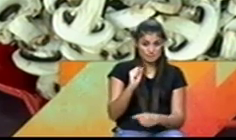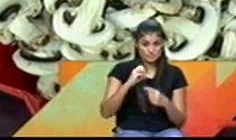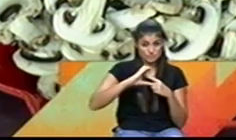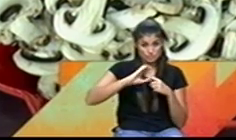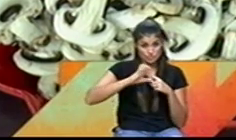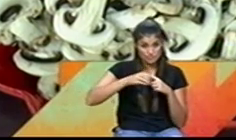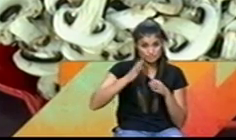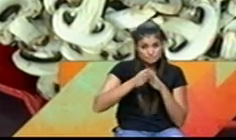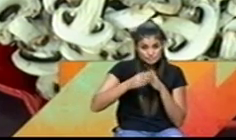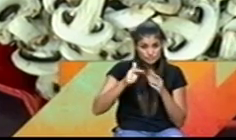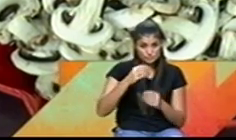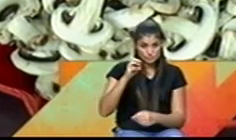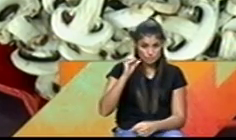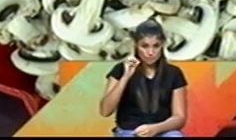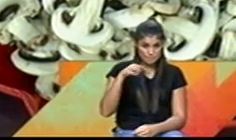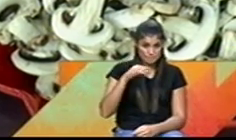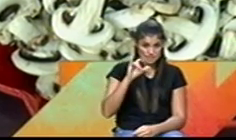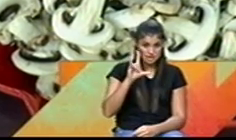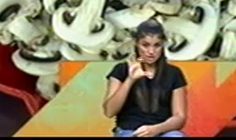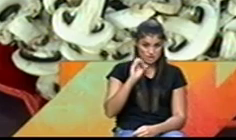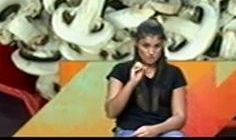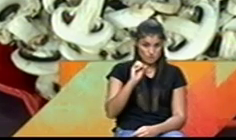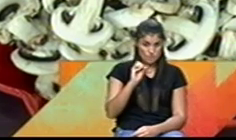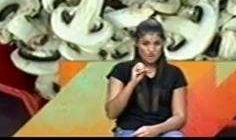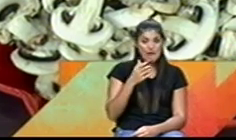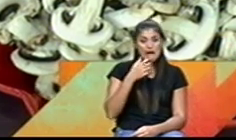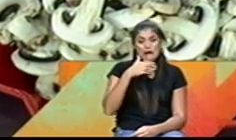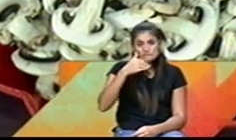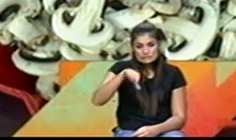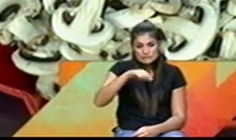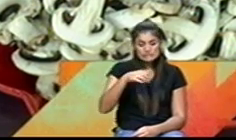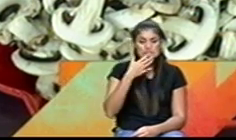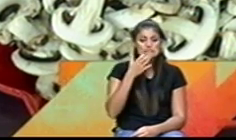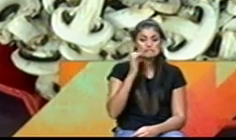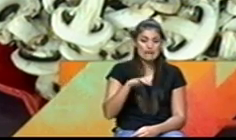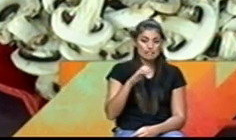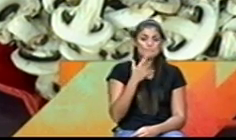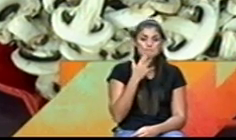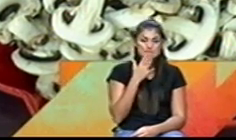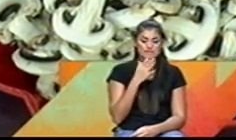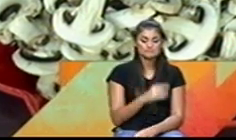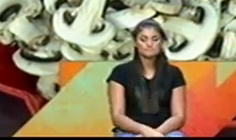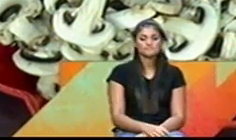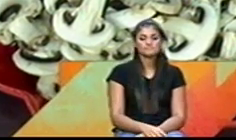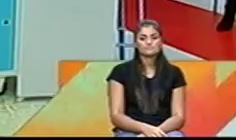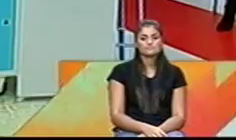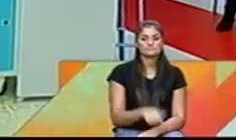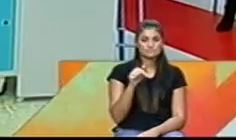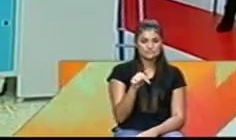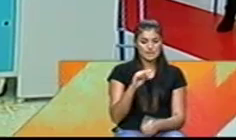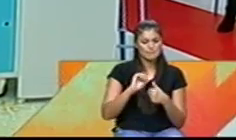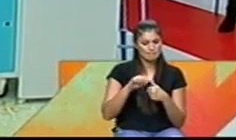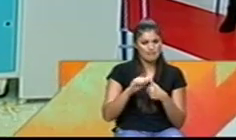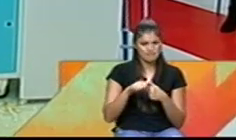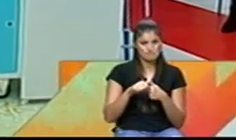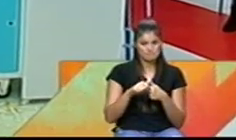cogumelos laminados, tomilho fresco quanto baste, azeite, sal e pimenta quanto baste. Exatamente. Olha, Sónia, eu tenho aqui então as tais